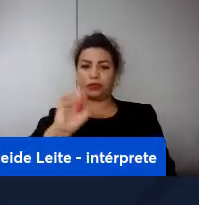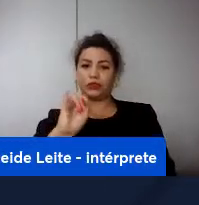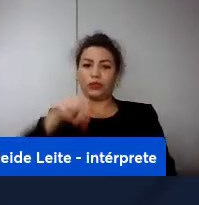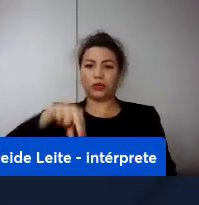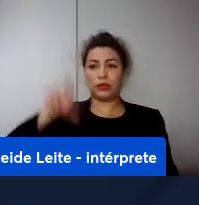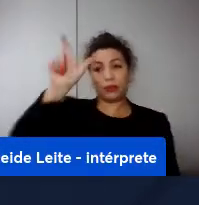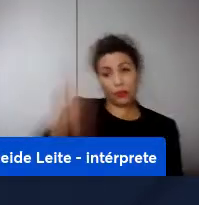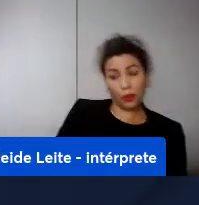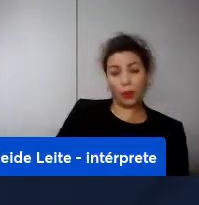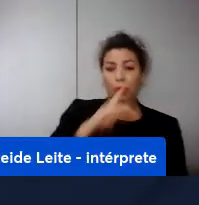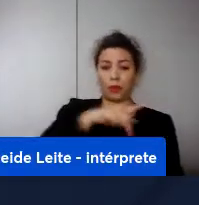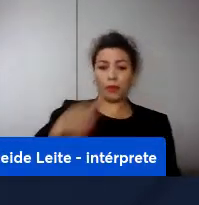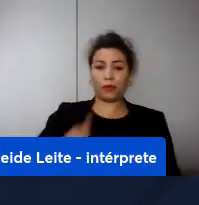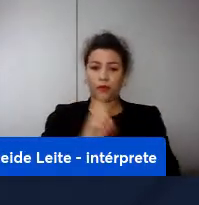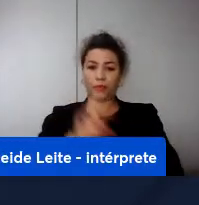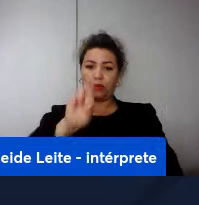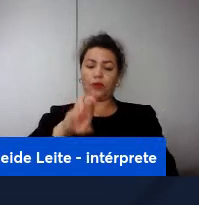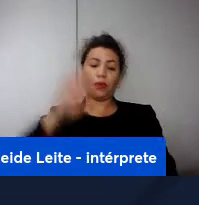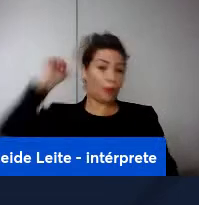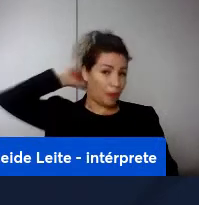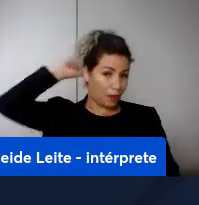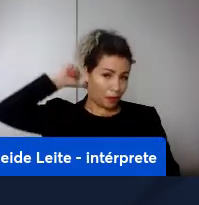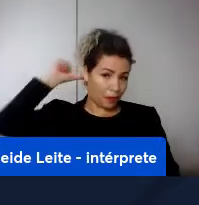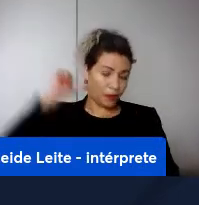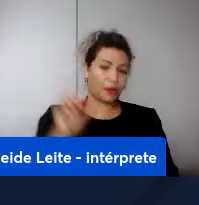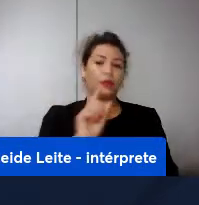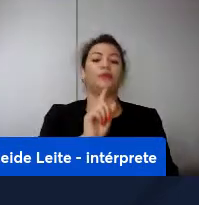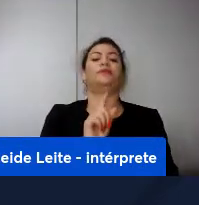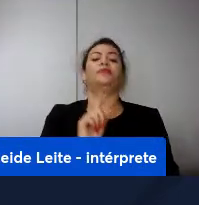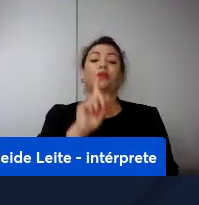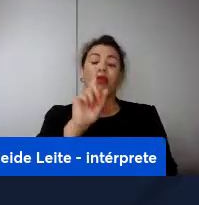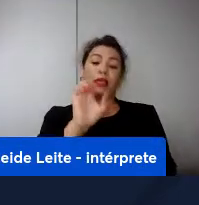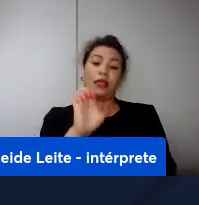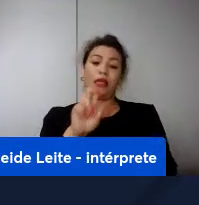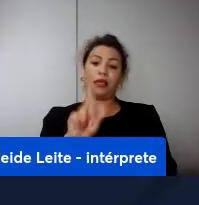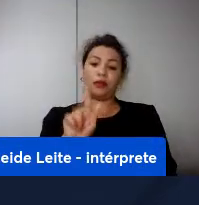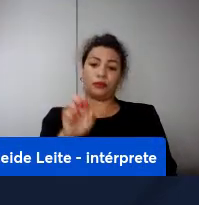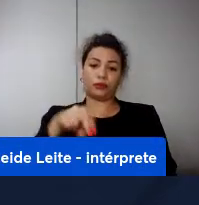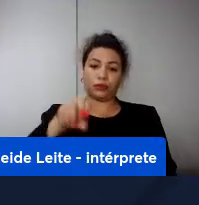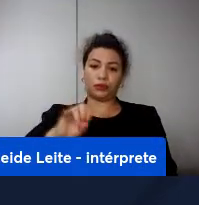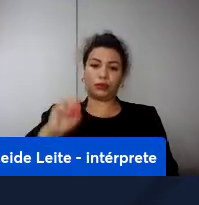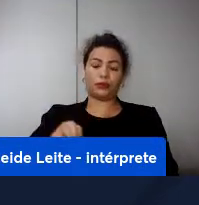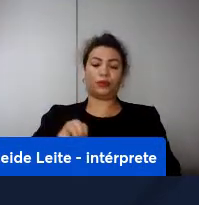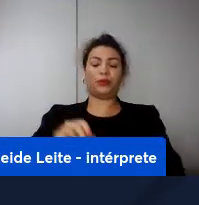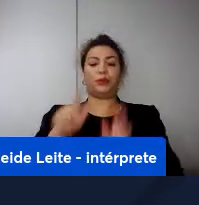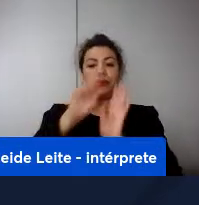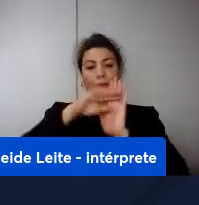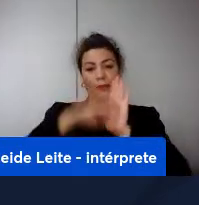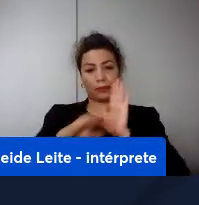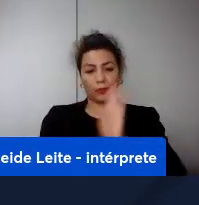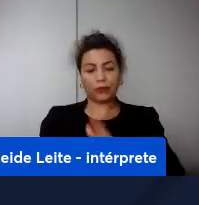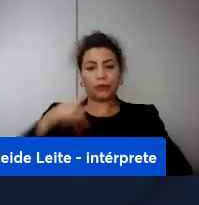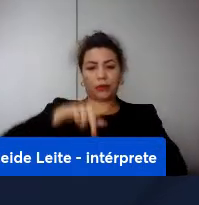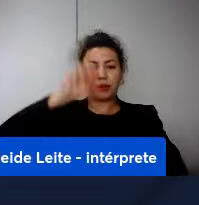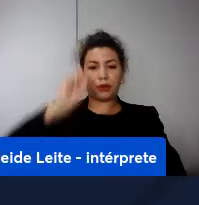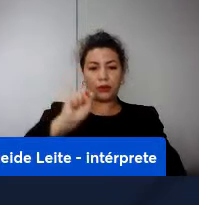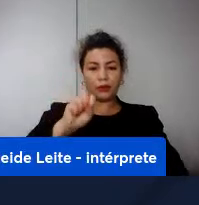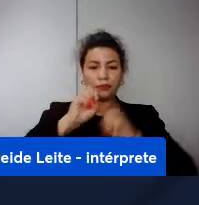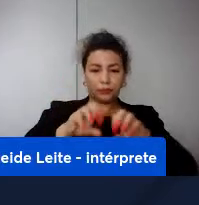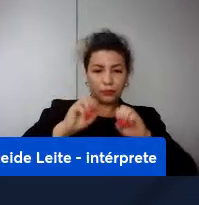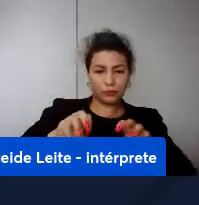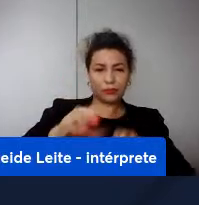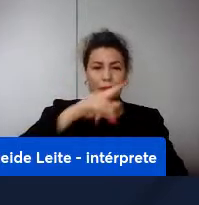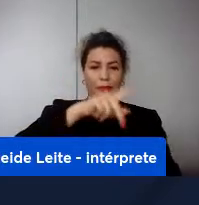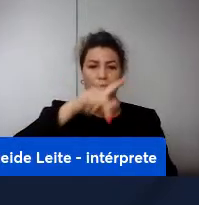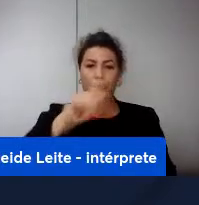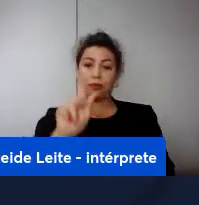pesquisador professor Dr. Benedito Gonçalves Eugênio, do Programa de Pós-Graduação em Ensino, PPGEM,